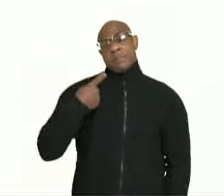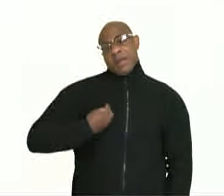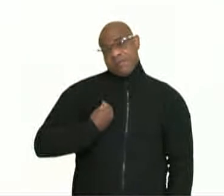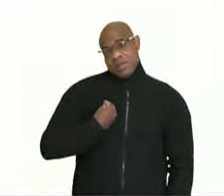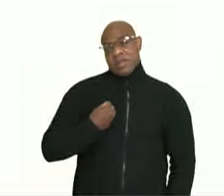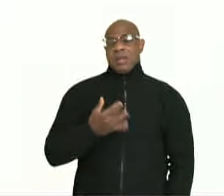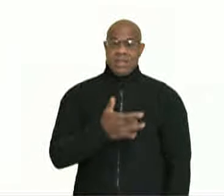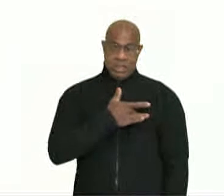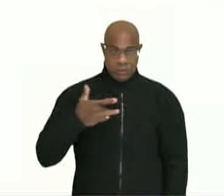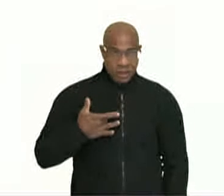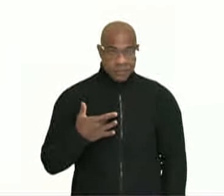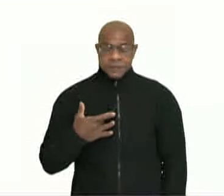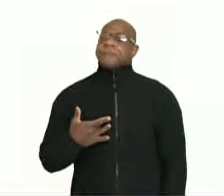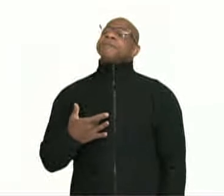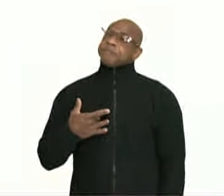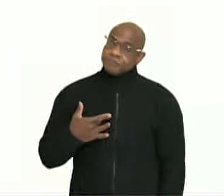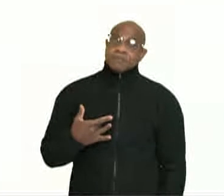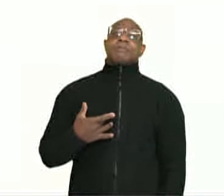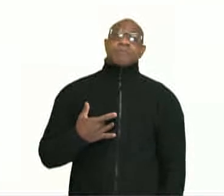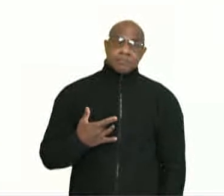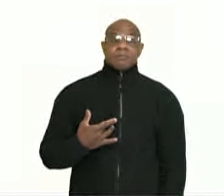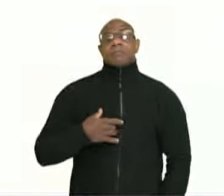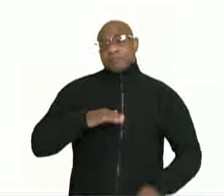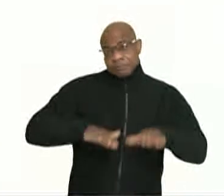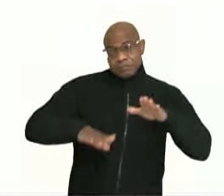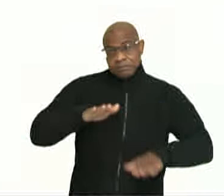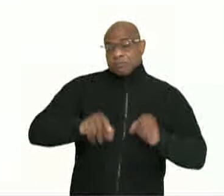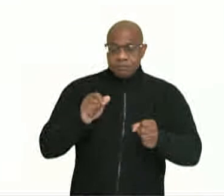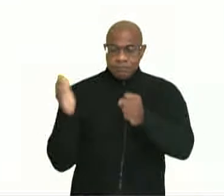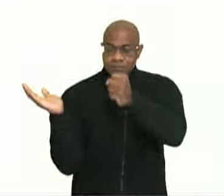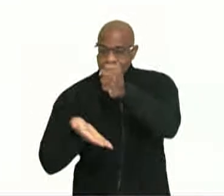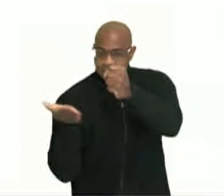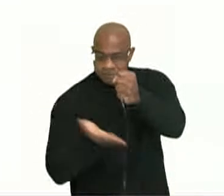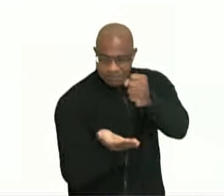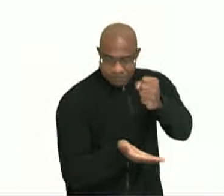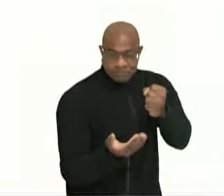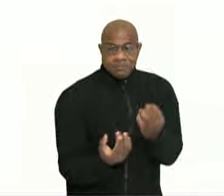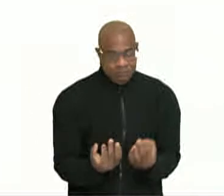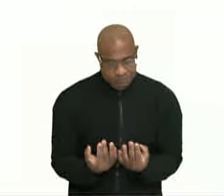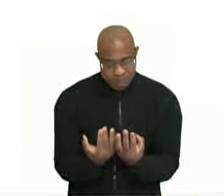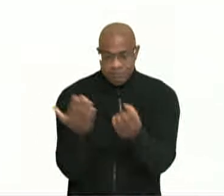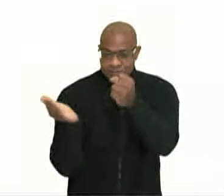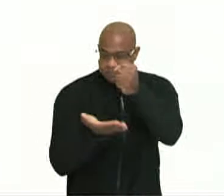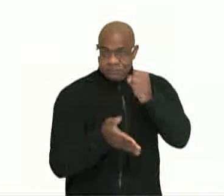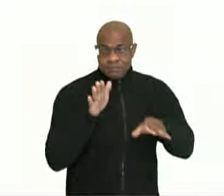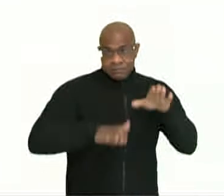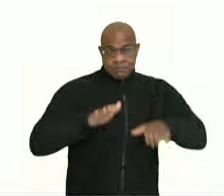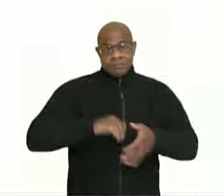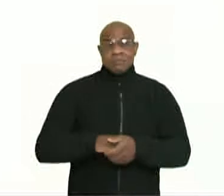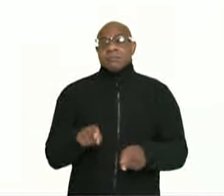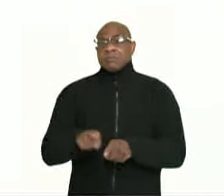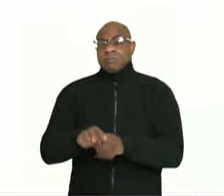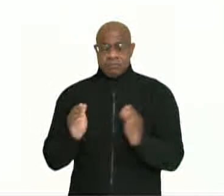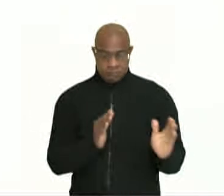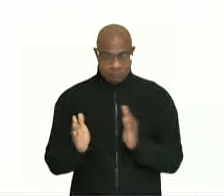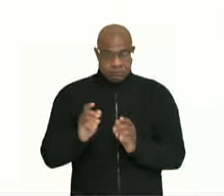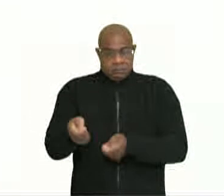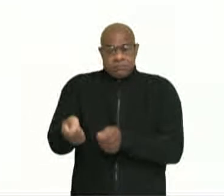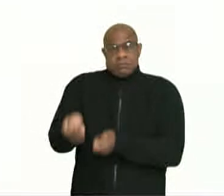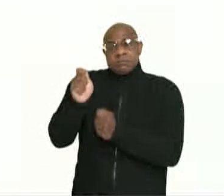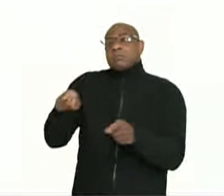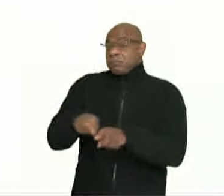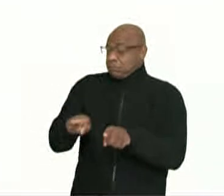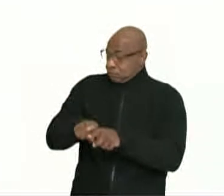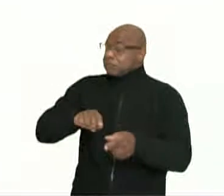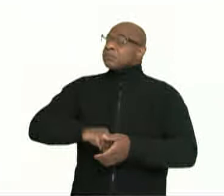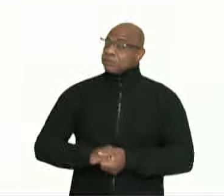saudável variam, presta atenção, conforme a safra e, no caso do peixe, né, o período de pesca de determinada espécie,